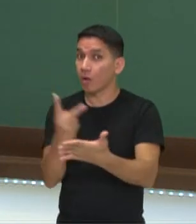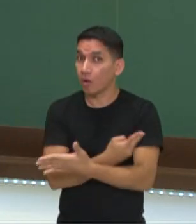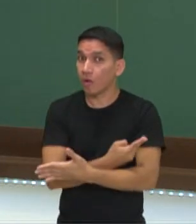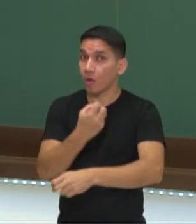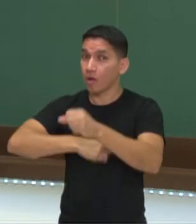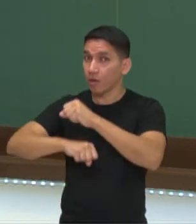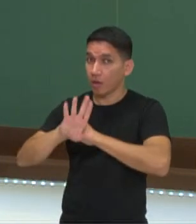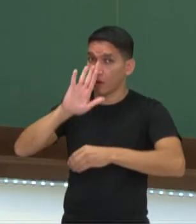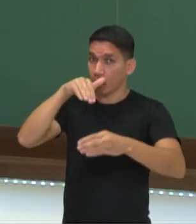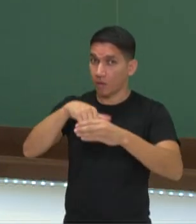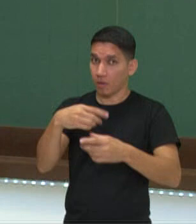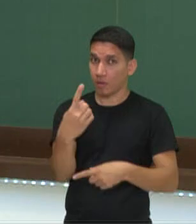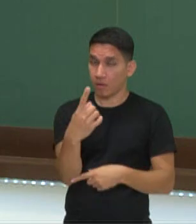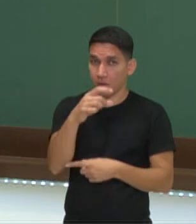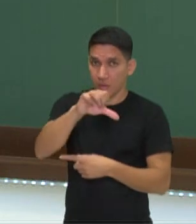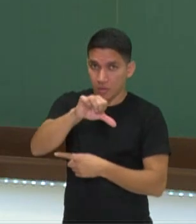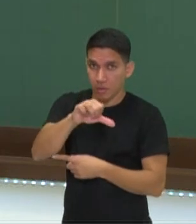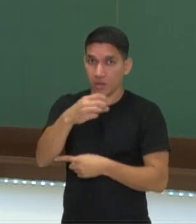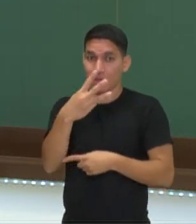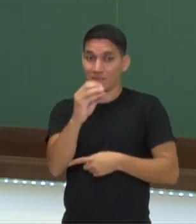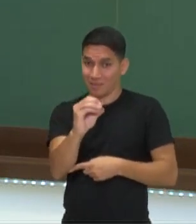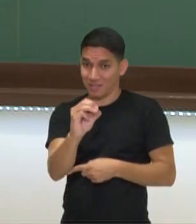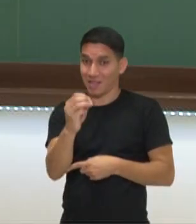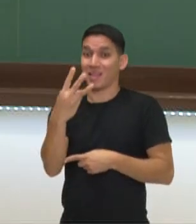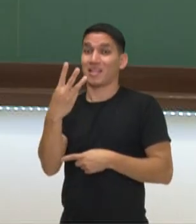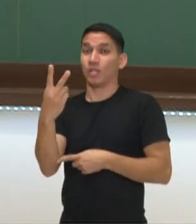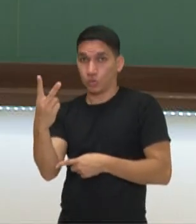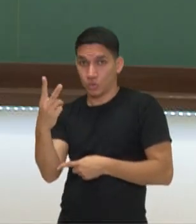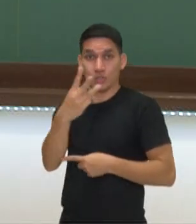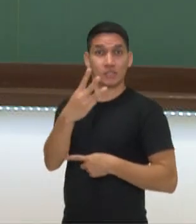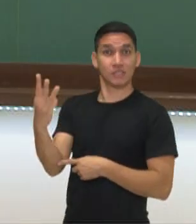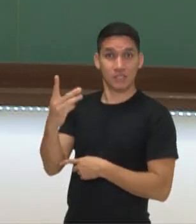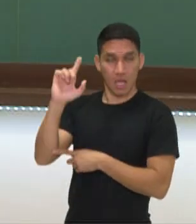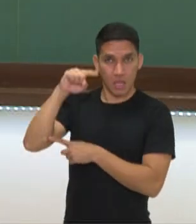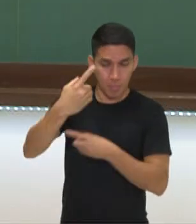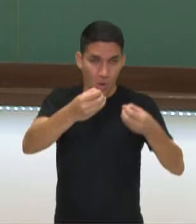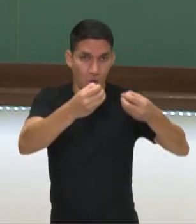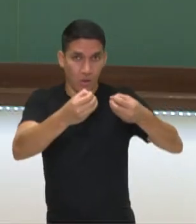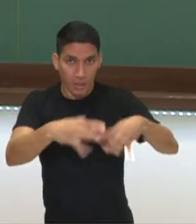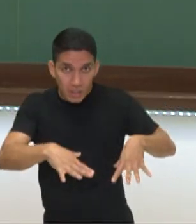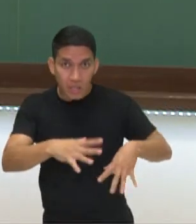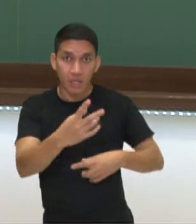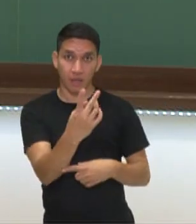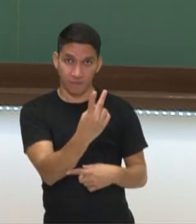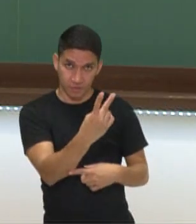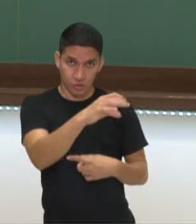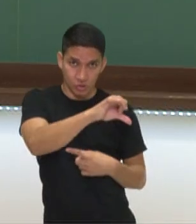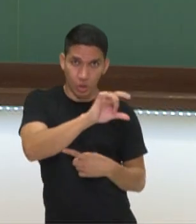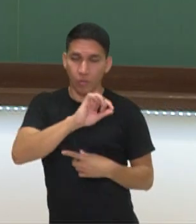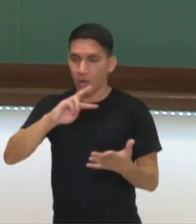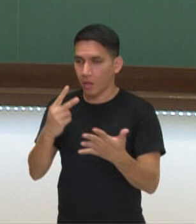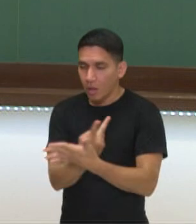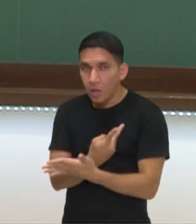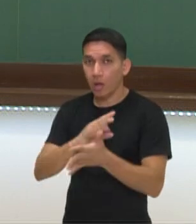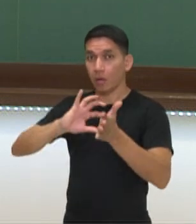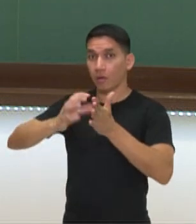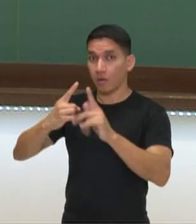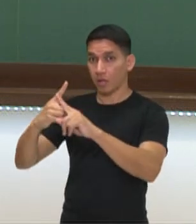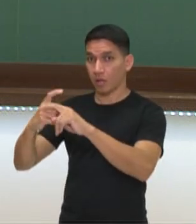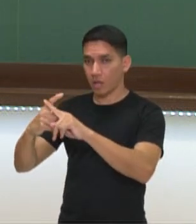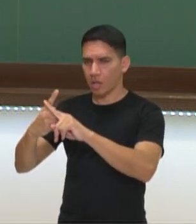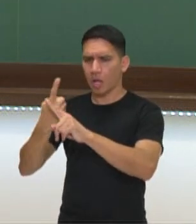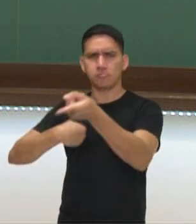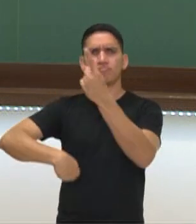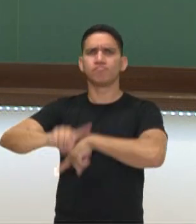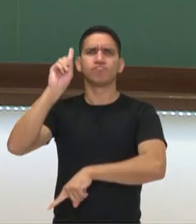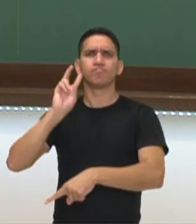eleições de 1930, 32 e 33, depois da crise de 29, o partido nazista, se apresentando como